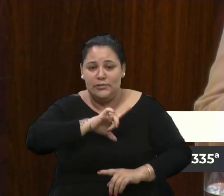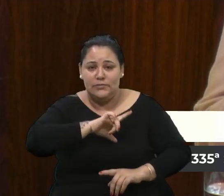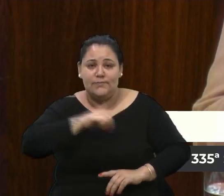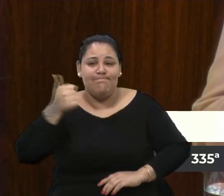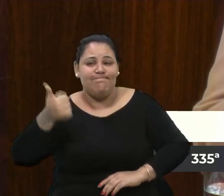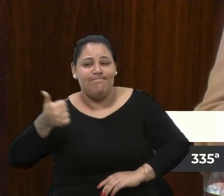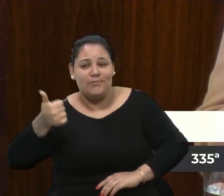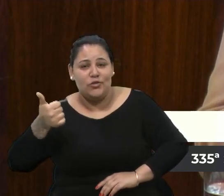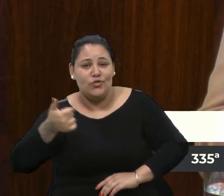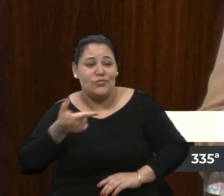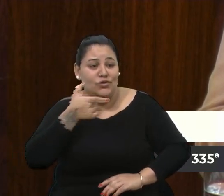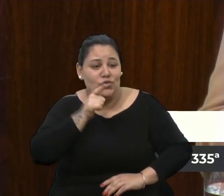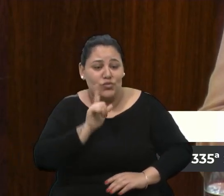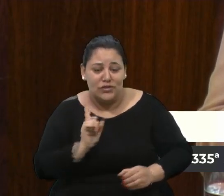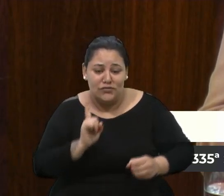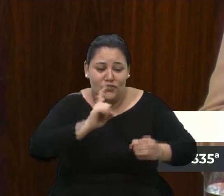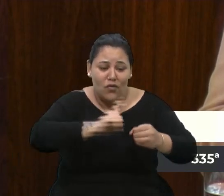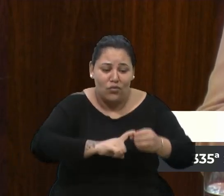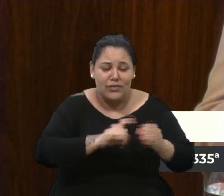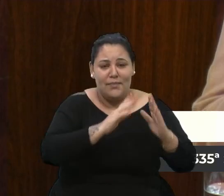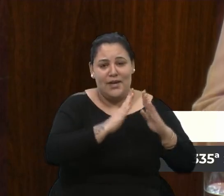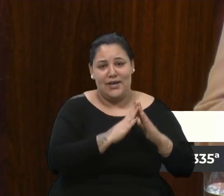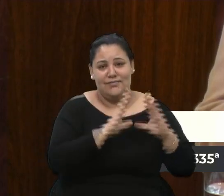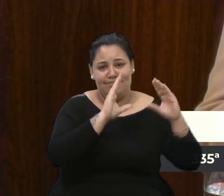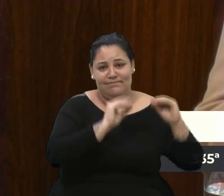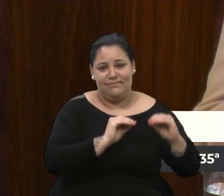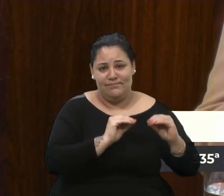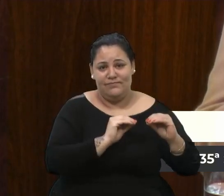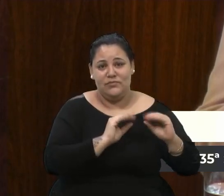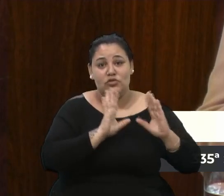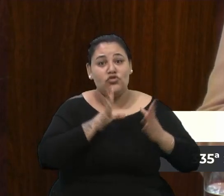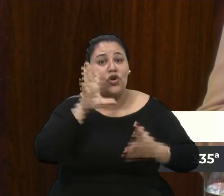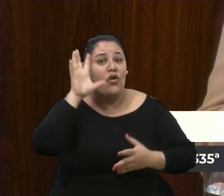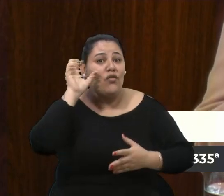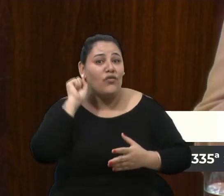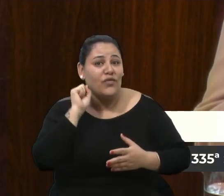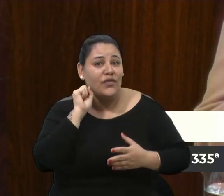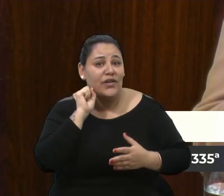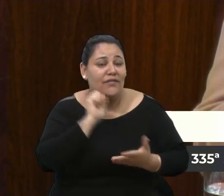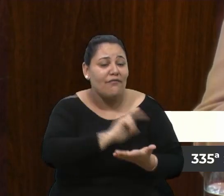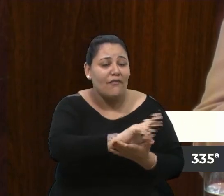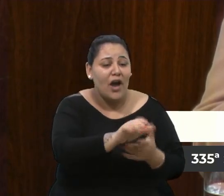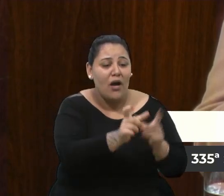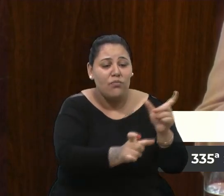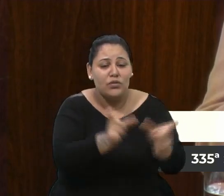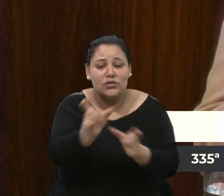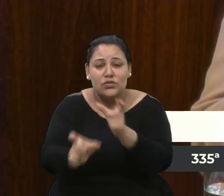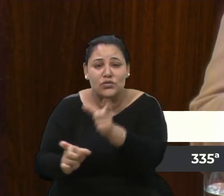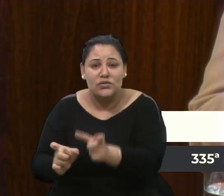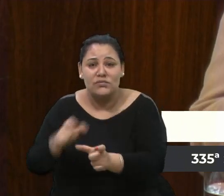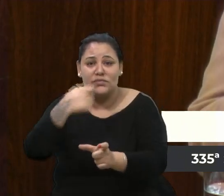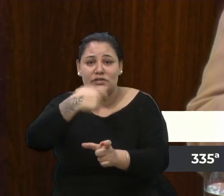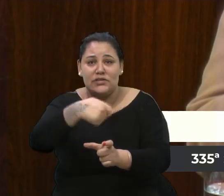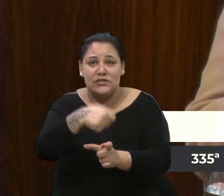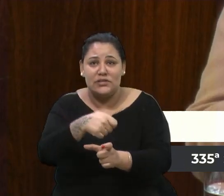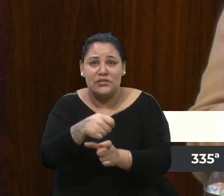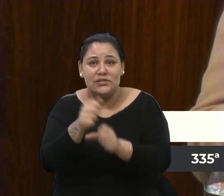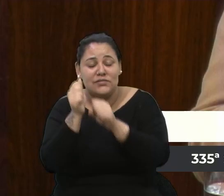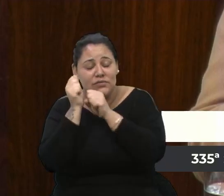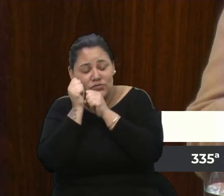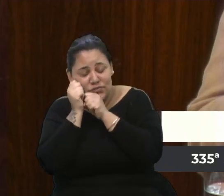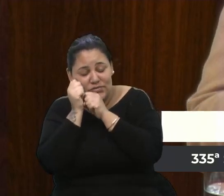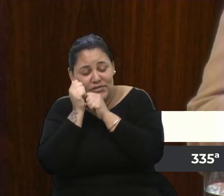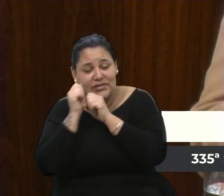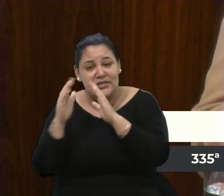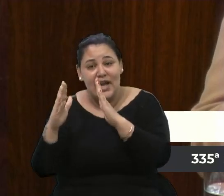para conseguir voltar para sua moradia. Eu já ouvi de moradores que eles precisam, às vezes, dormir na casa